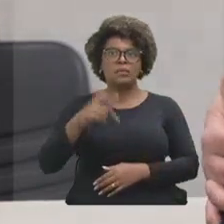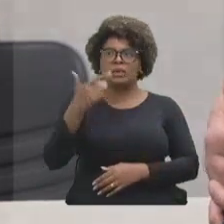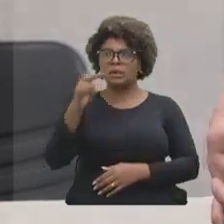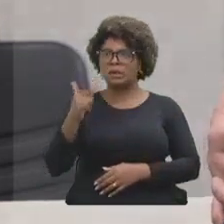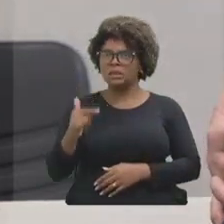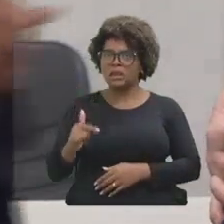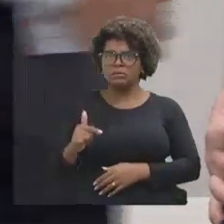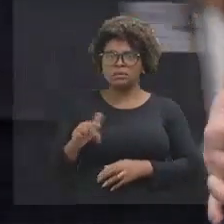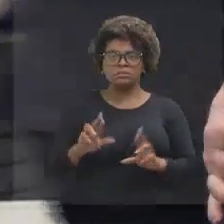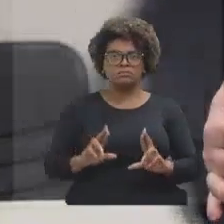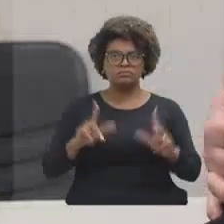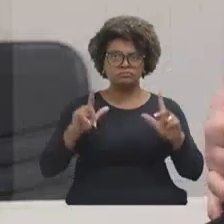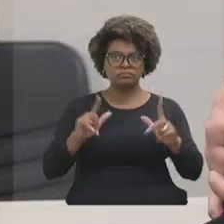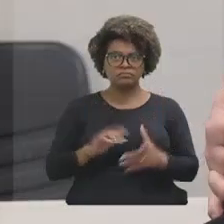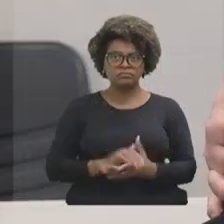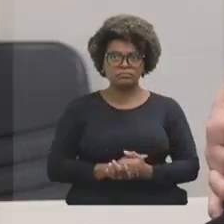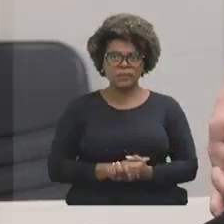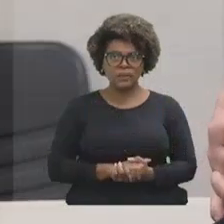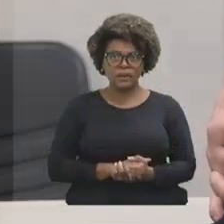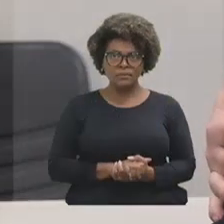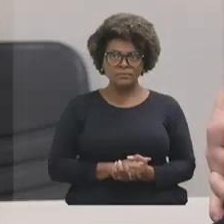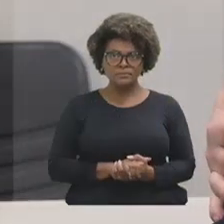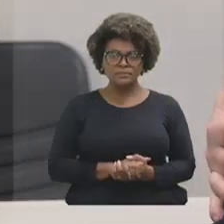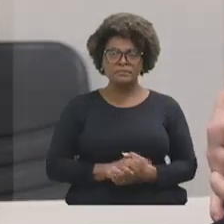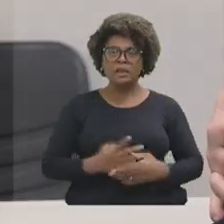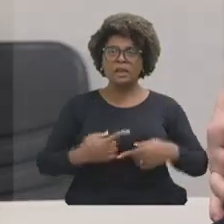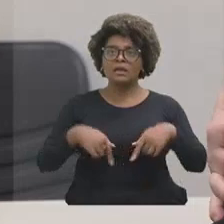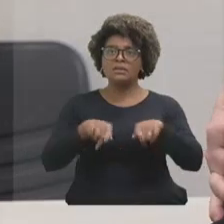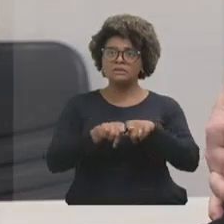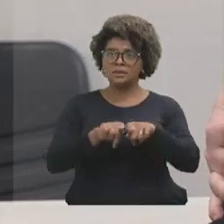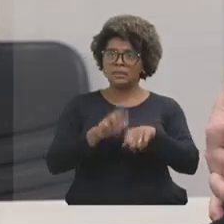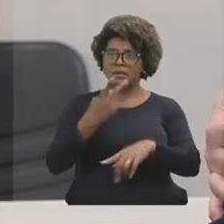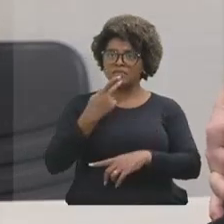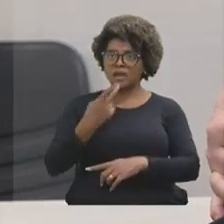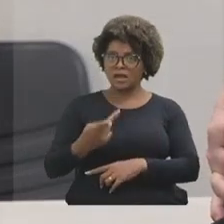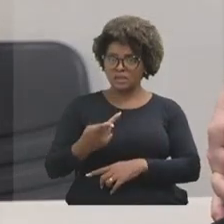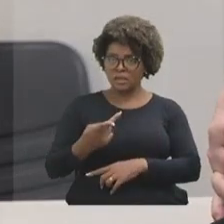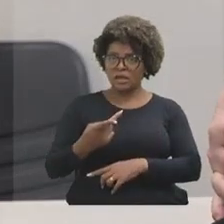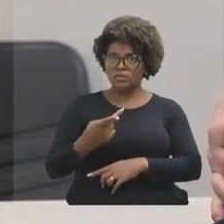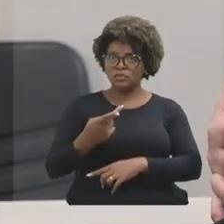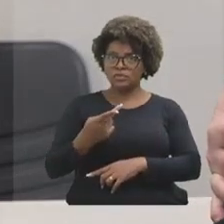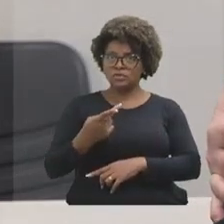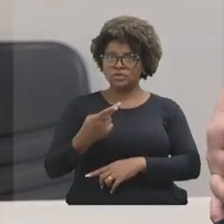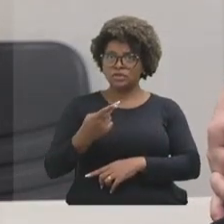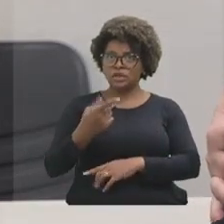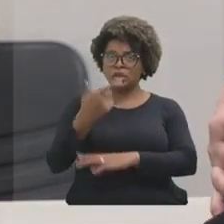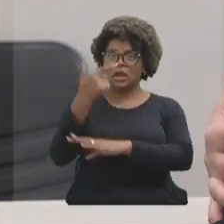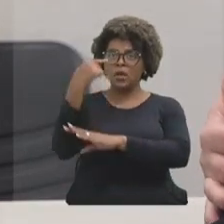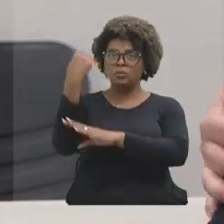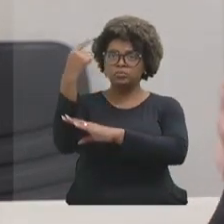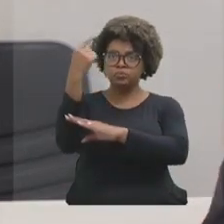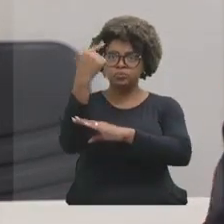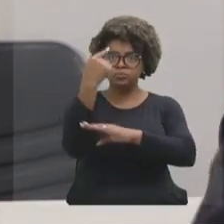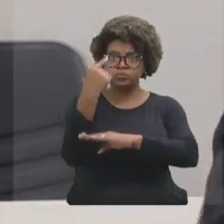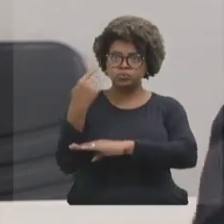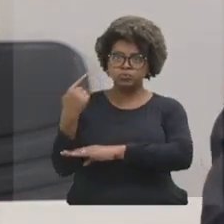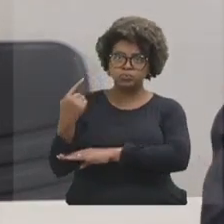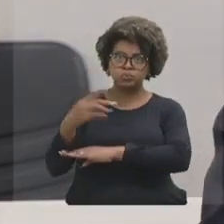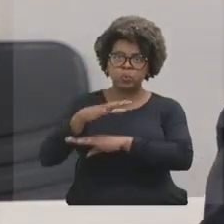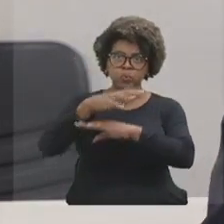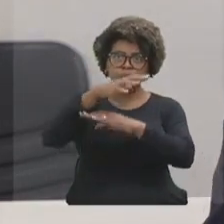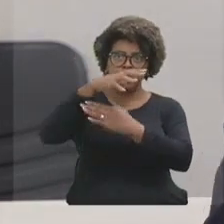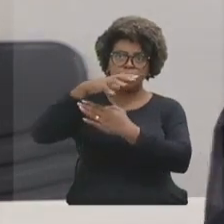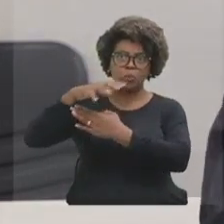passei um a mais ali mas é falando também do transporte aéreo nós estamos aí que tá aí a parte do gostei